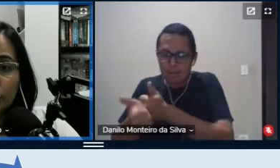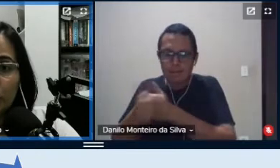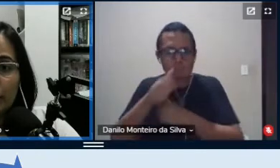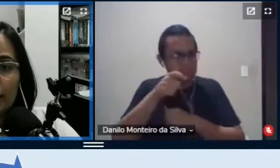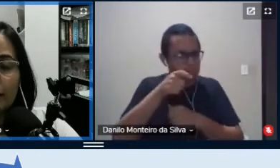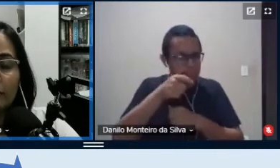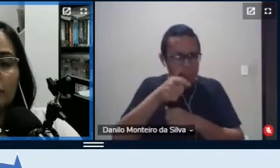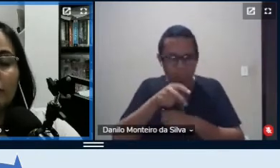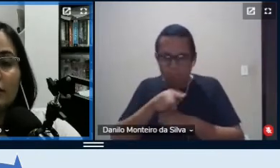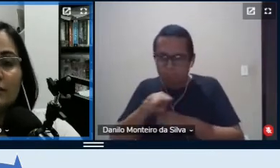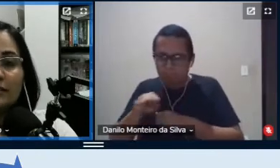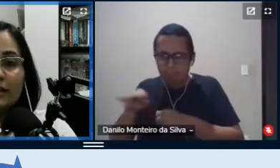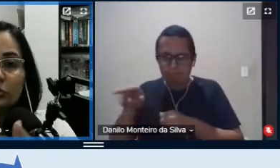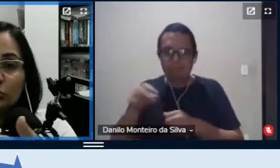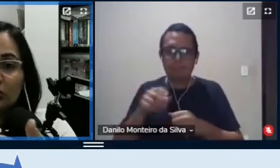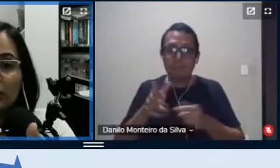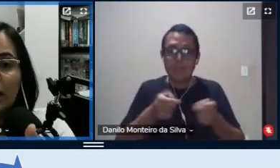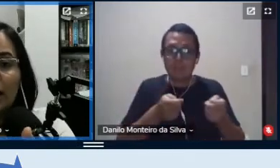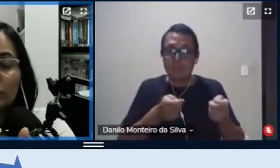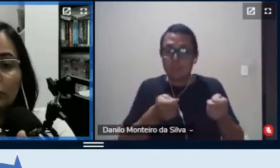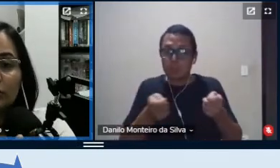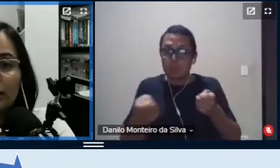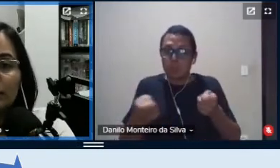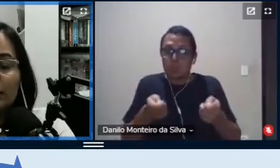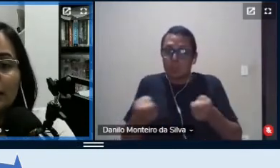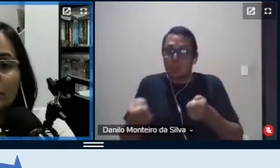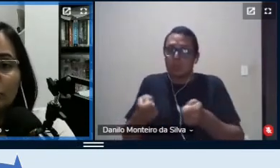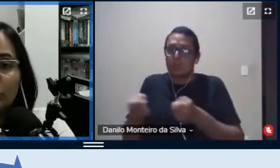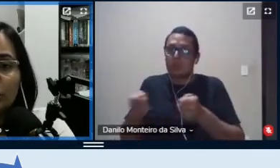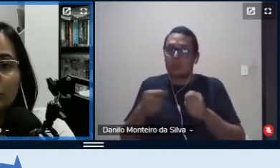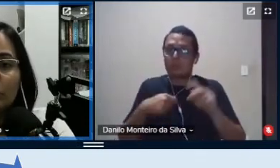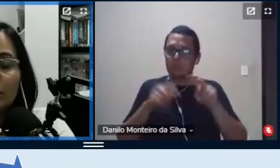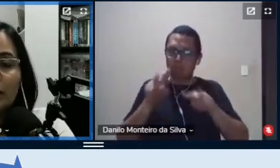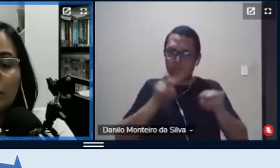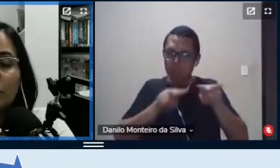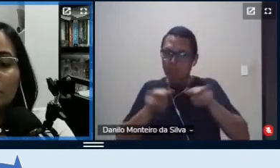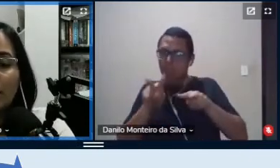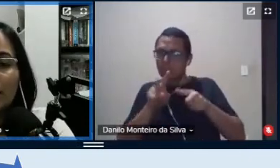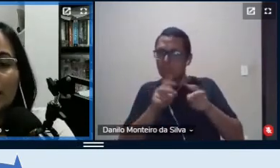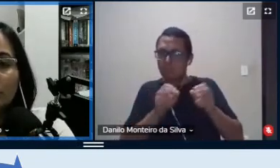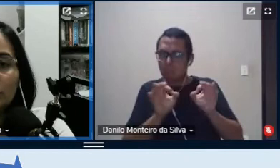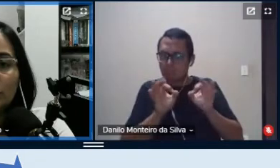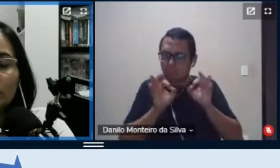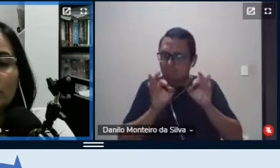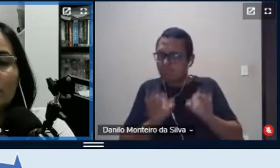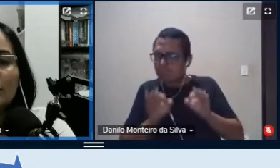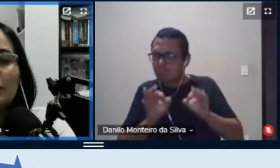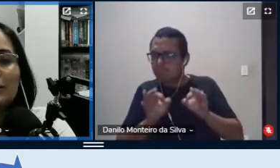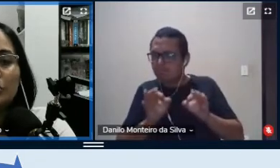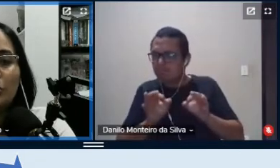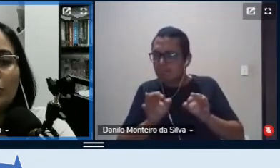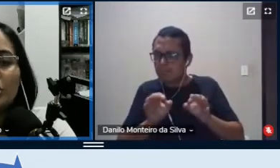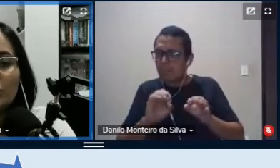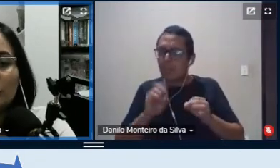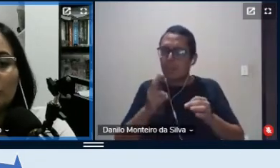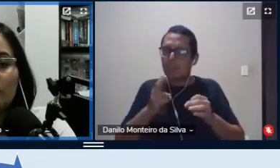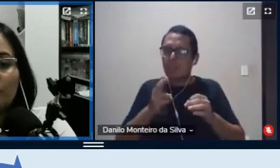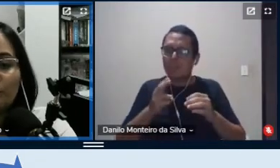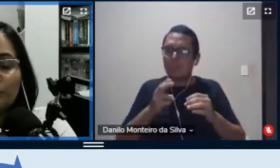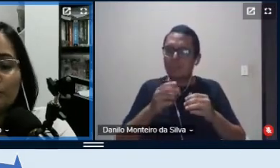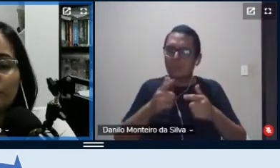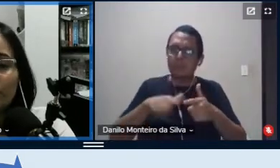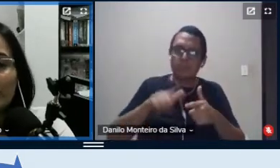e controlar, ver se está tudo certo, se está dentro daquilo que é o esperado do